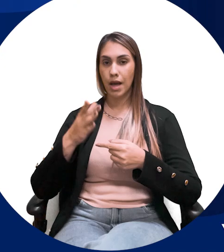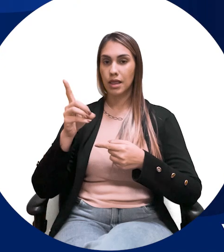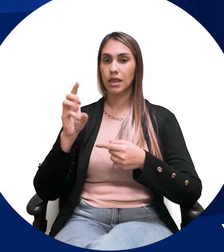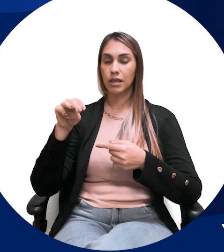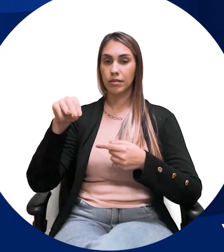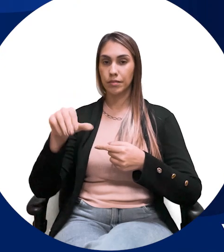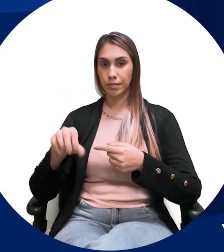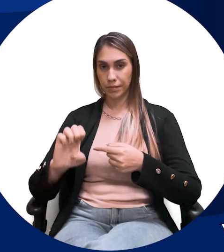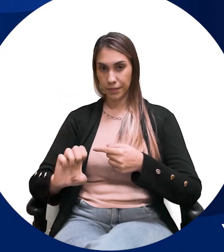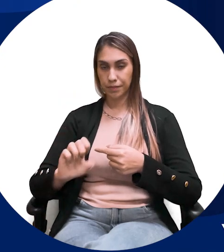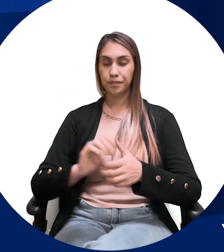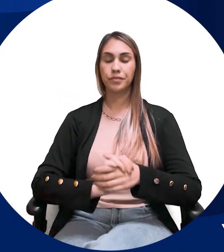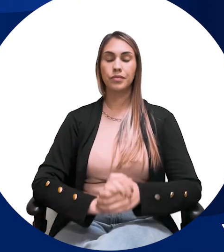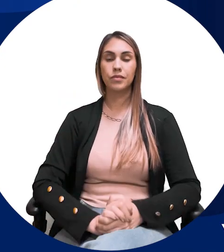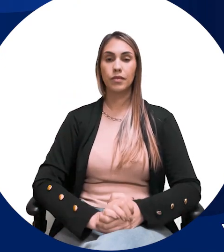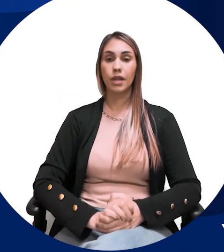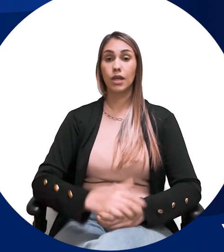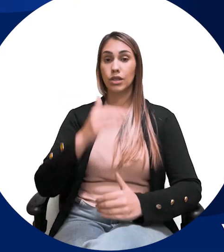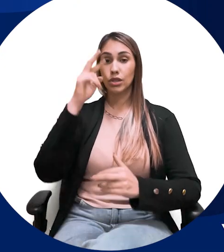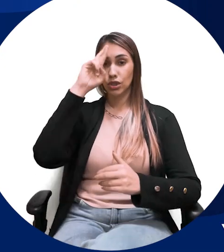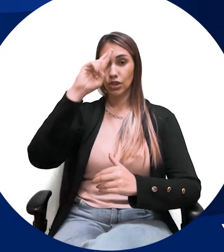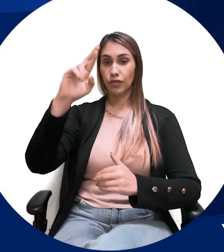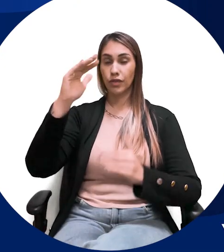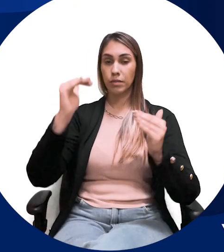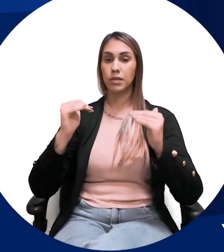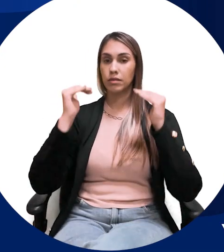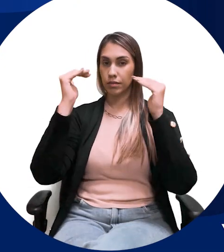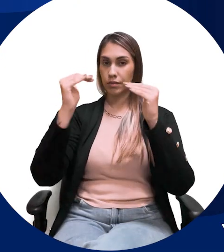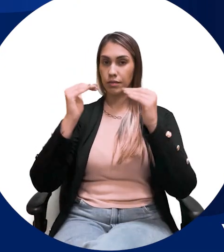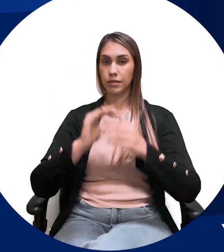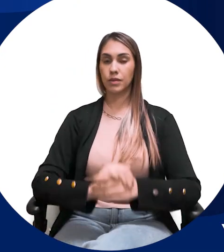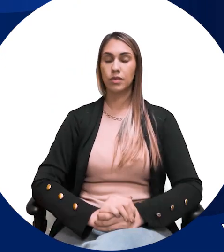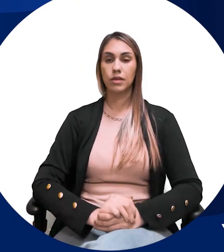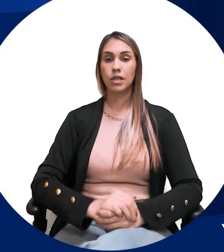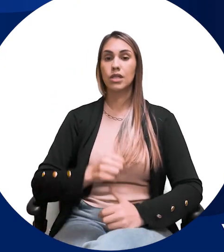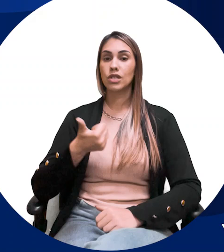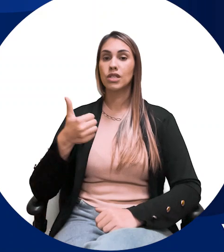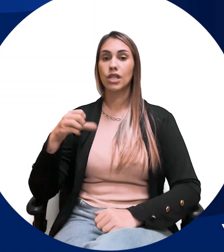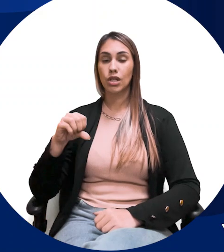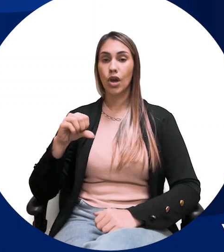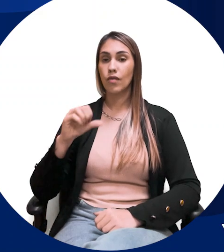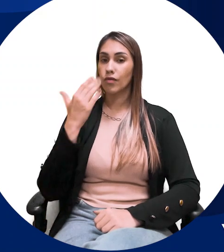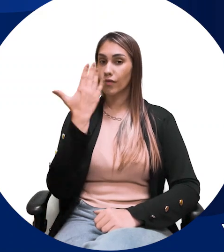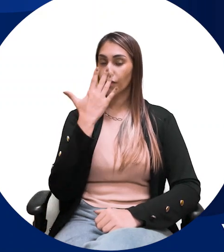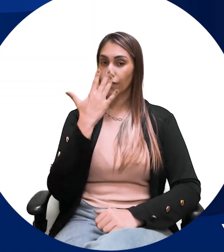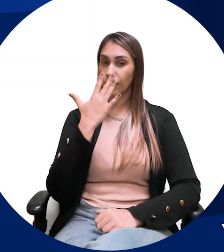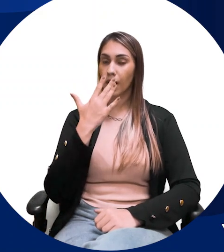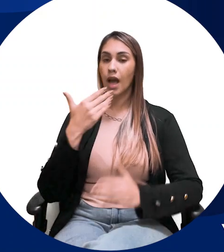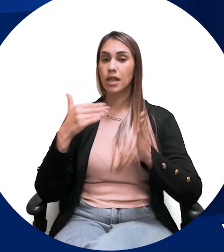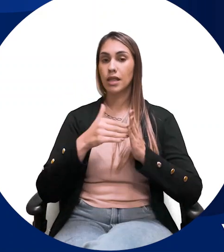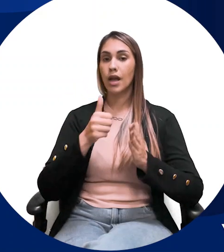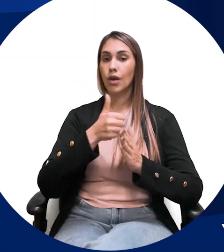DRE/DME ou diretor adjunto da DRE/DME, chefia imediata no caso de dispensa. 19 de fevereiro